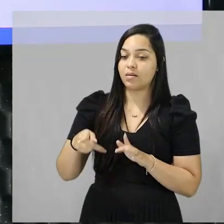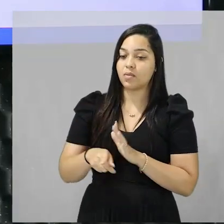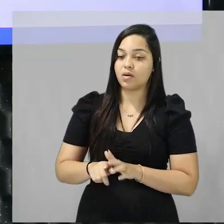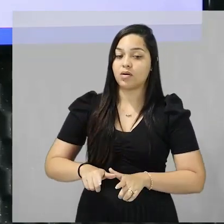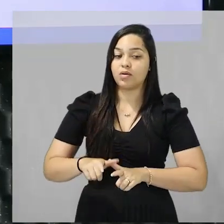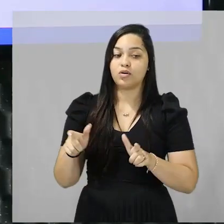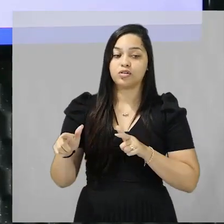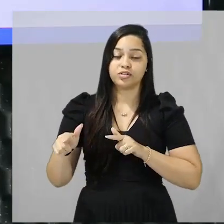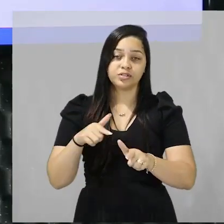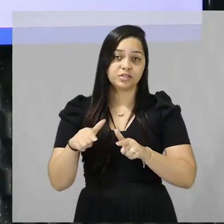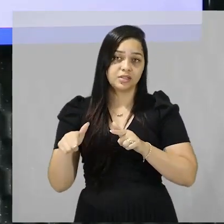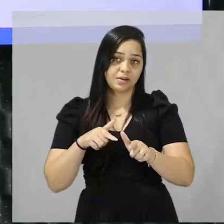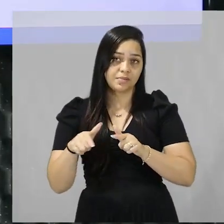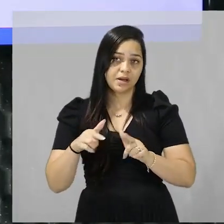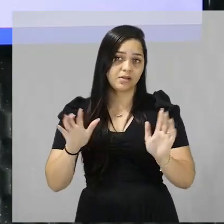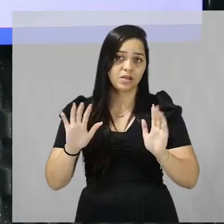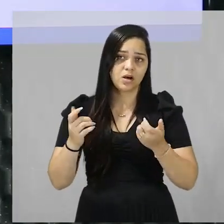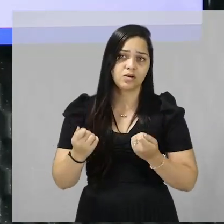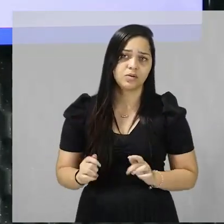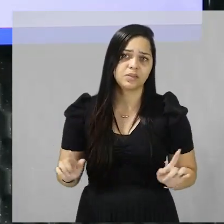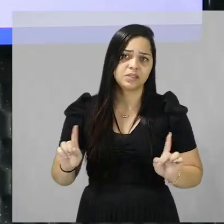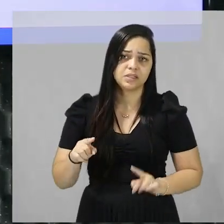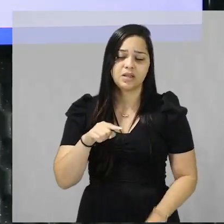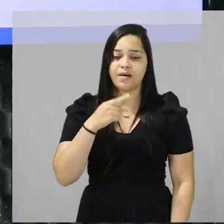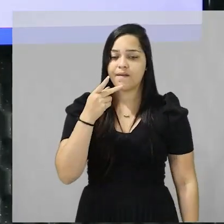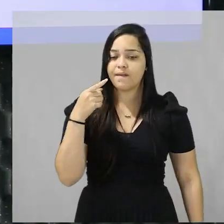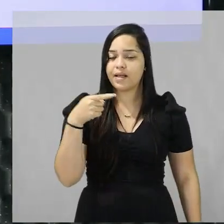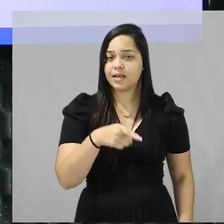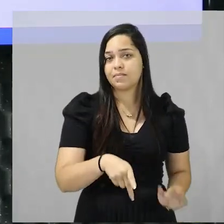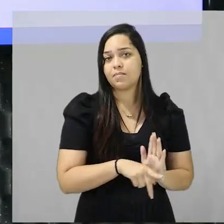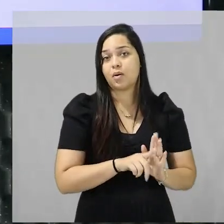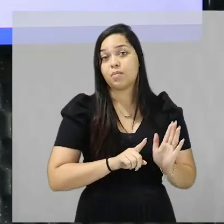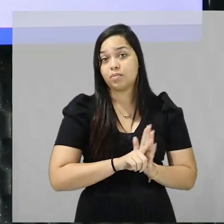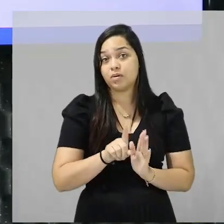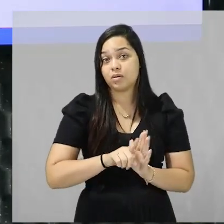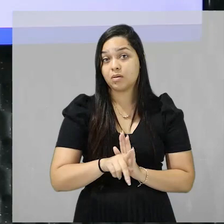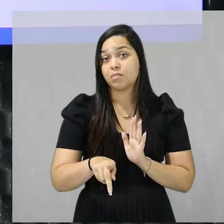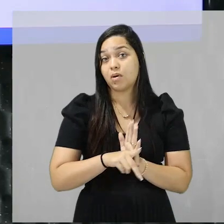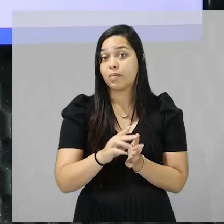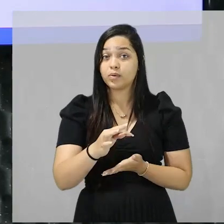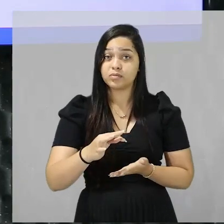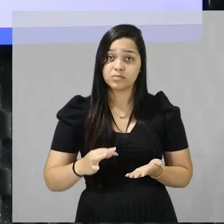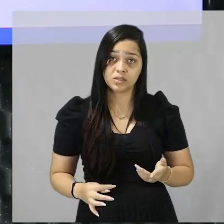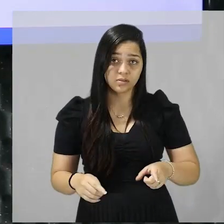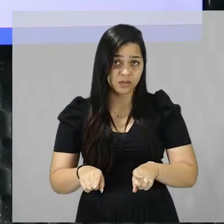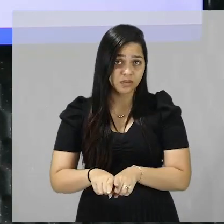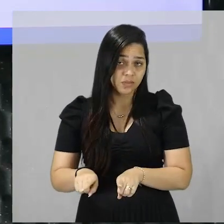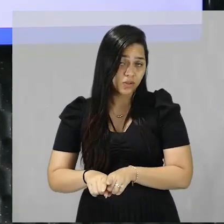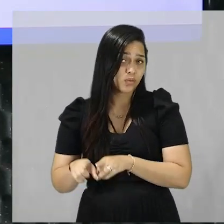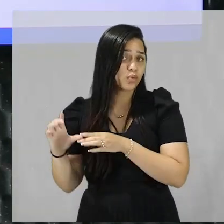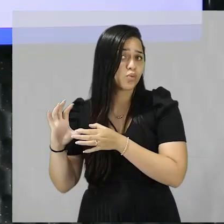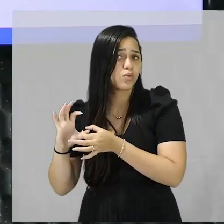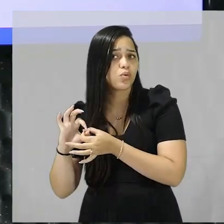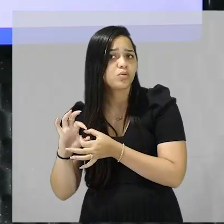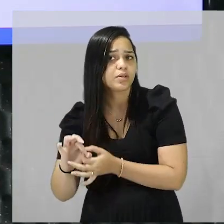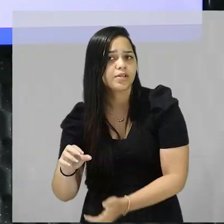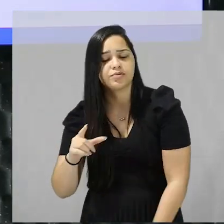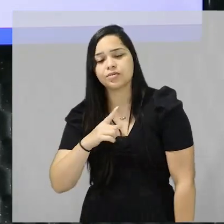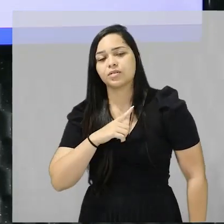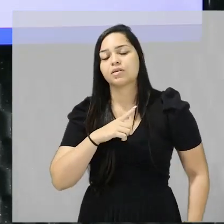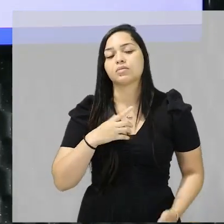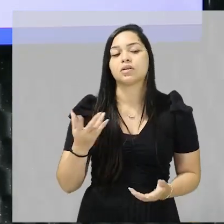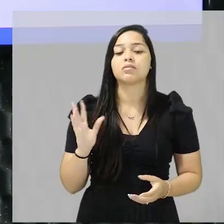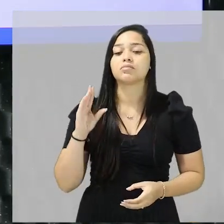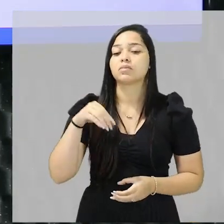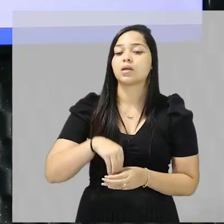de empregos. Não é necessariamente esta a questão tratada no texto e no contexto que temos. Então, dentro